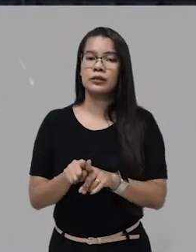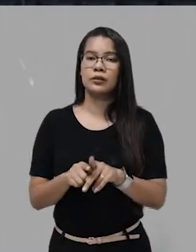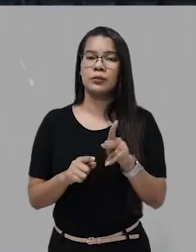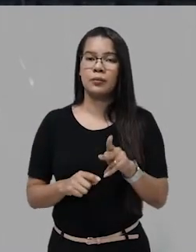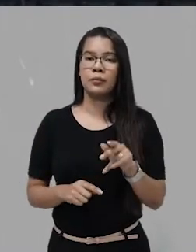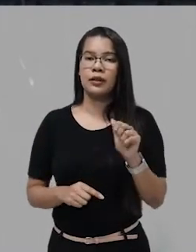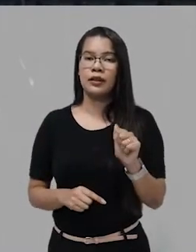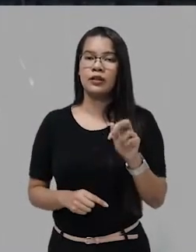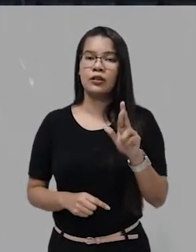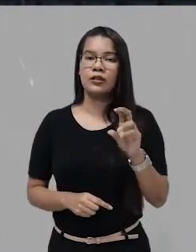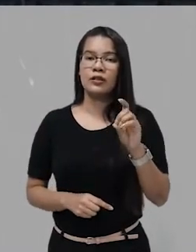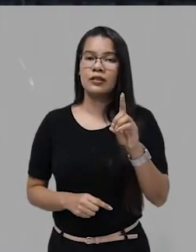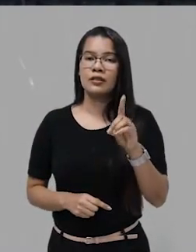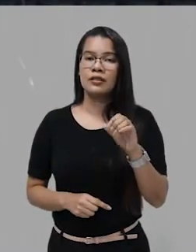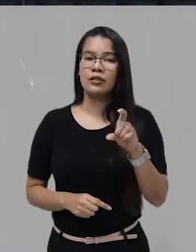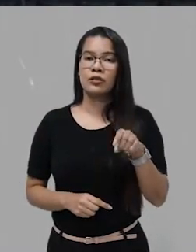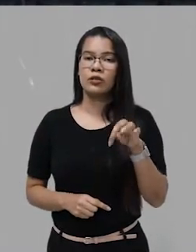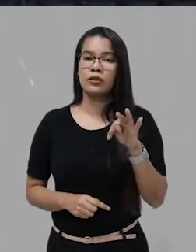então perdeu o acento.